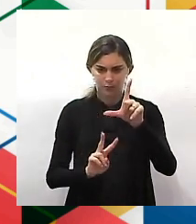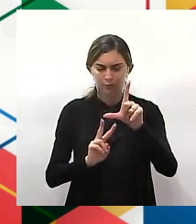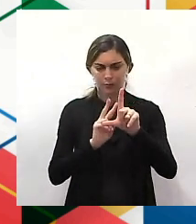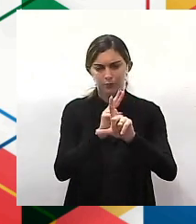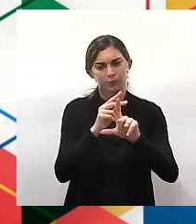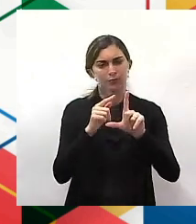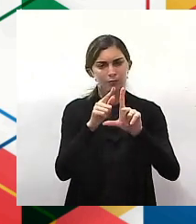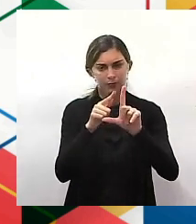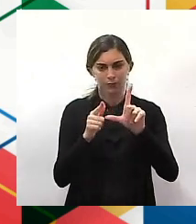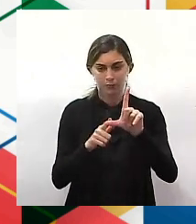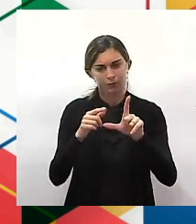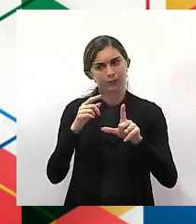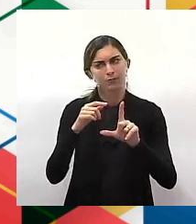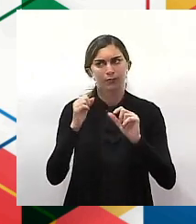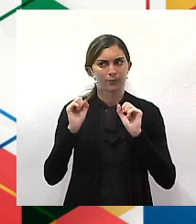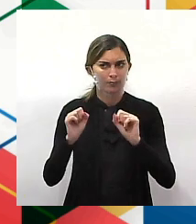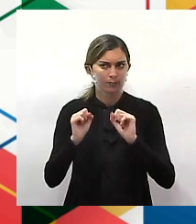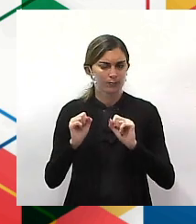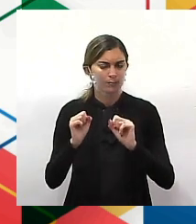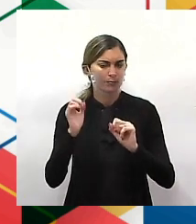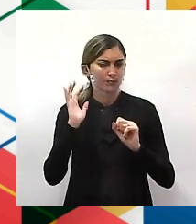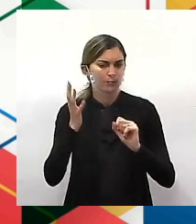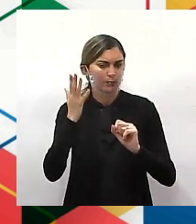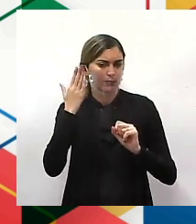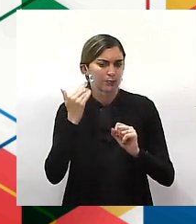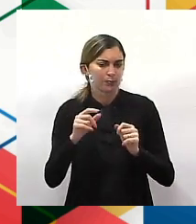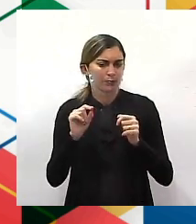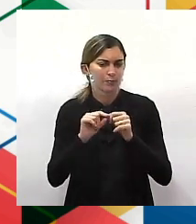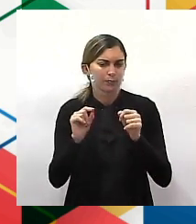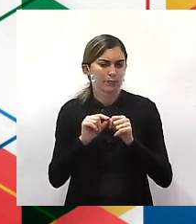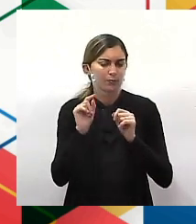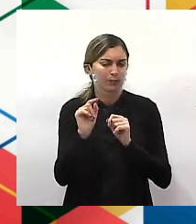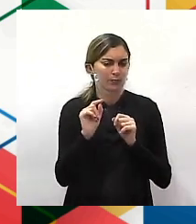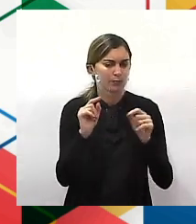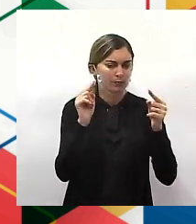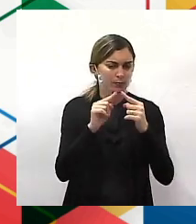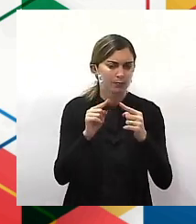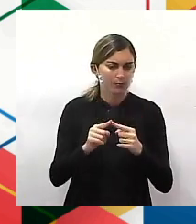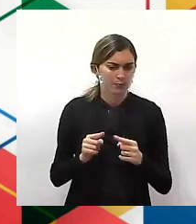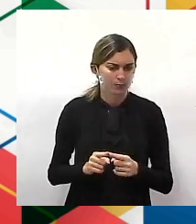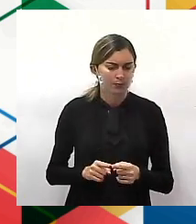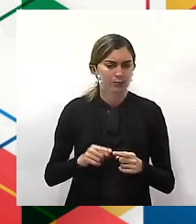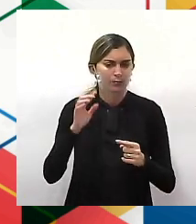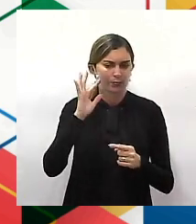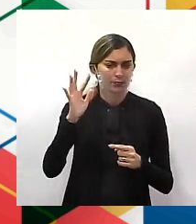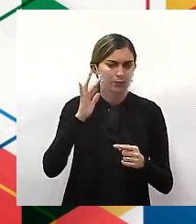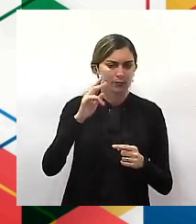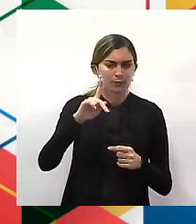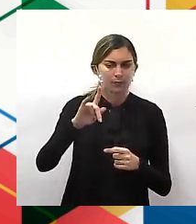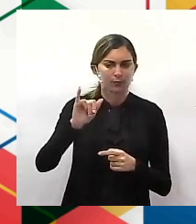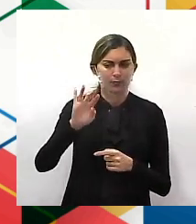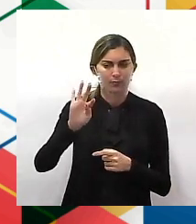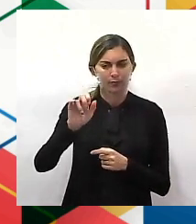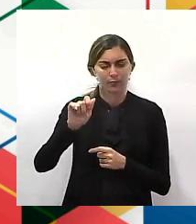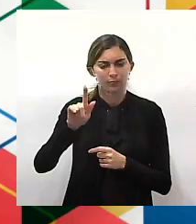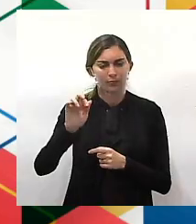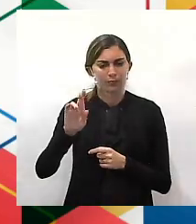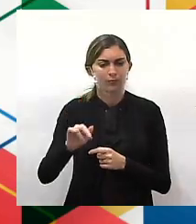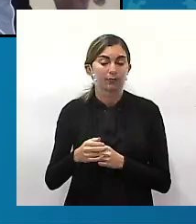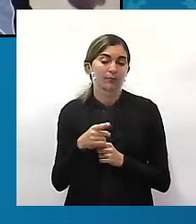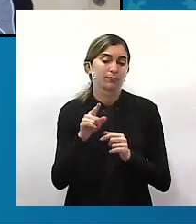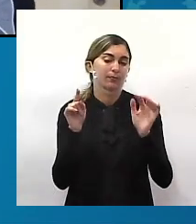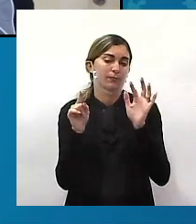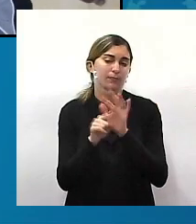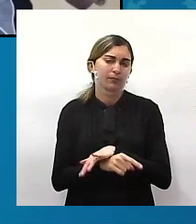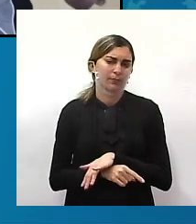é retângulo, eu já sei que eu posso fazer aí a aplicação do teorema de Pitágoras. Aí ele